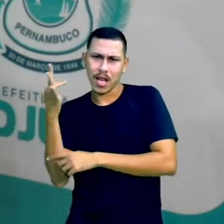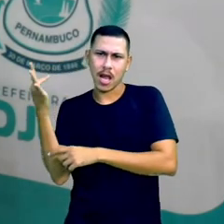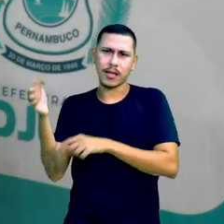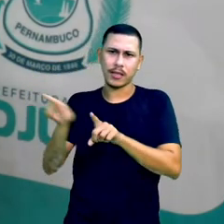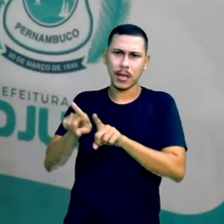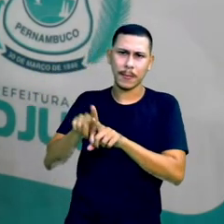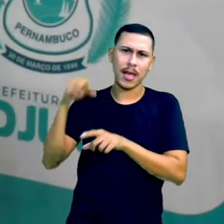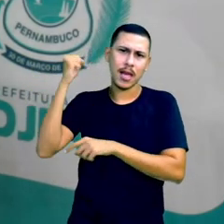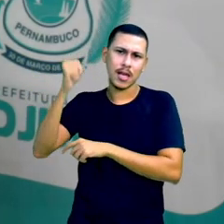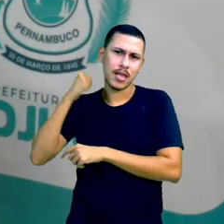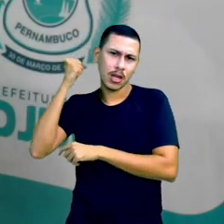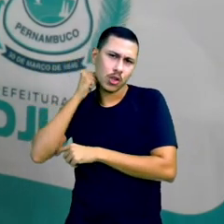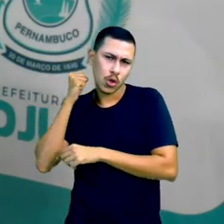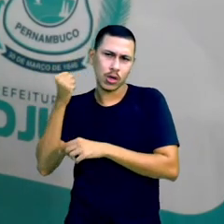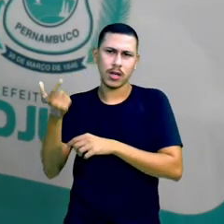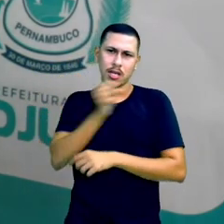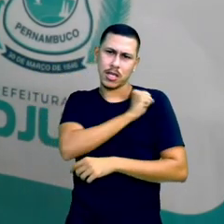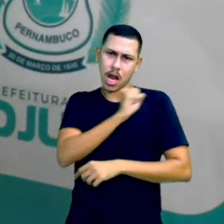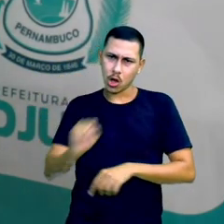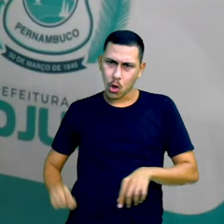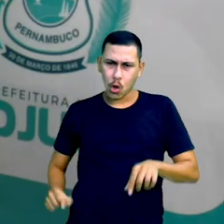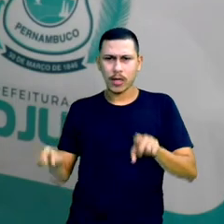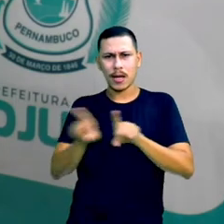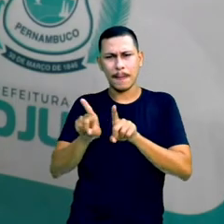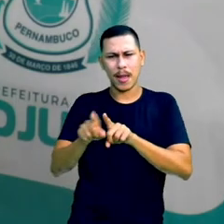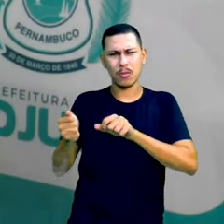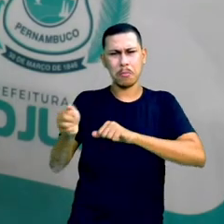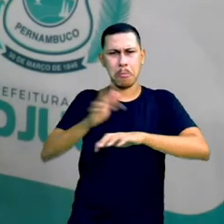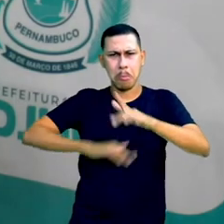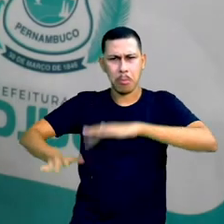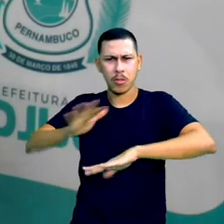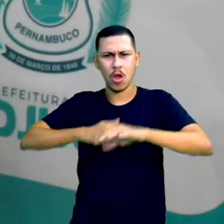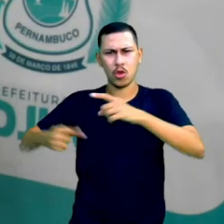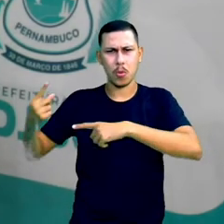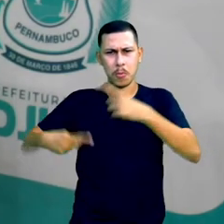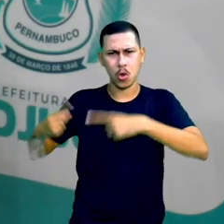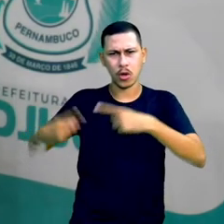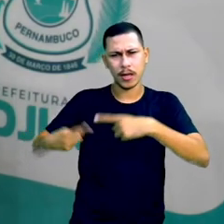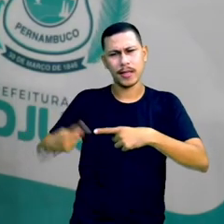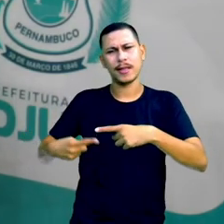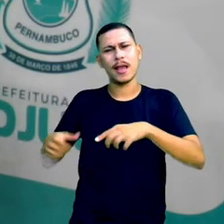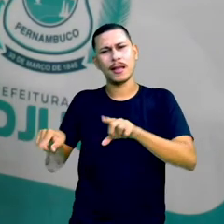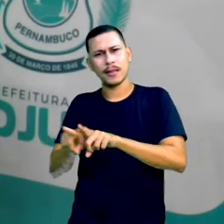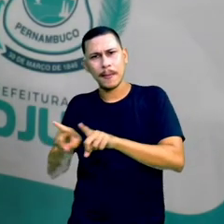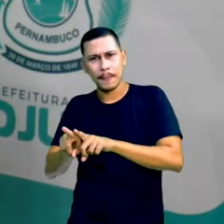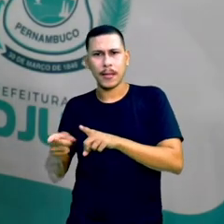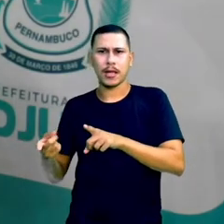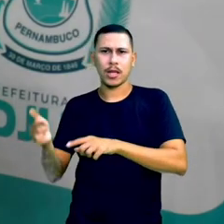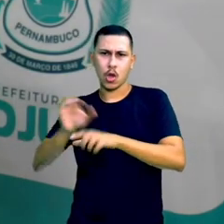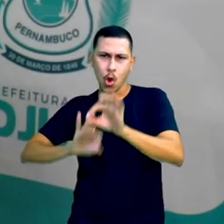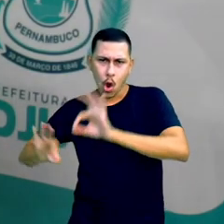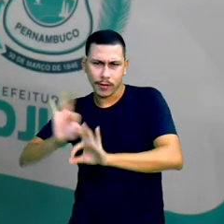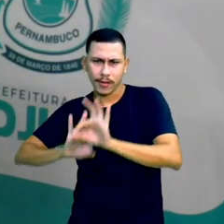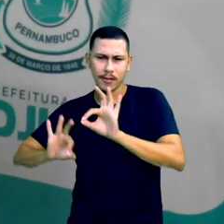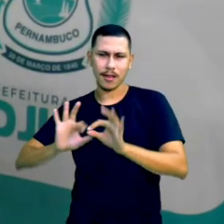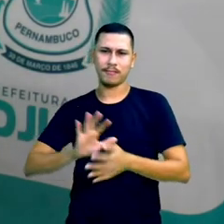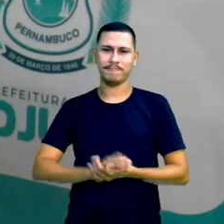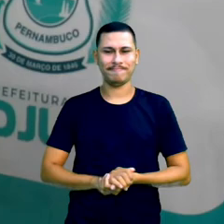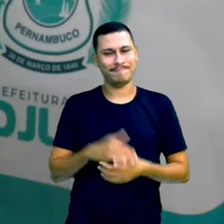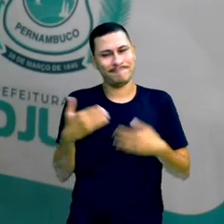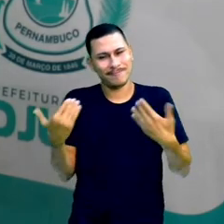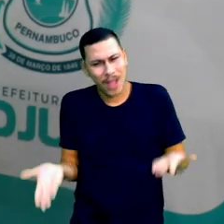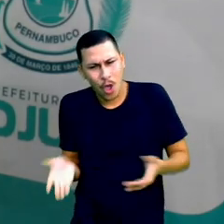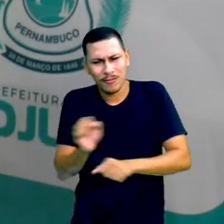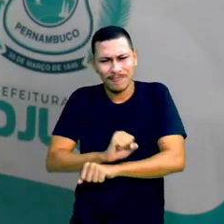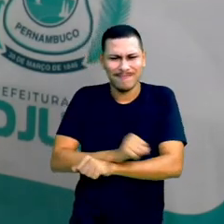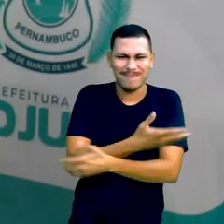lá toda a movimentação política do país é definida, ok? Bem, crianças, eu